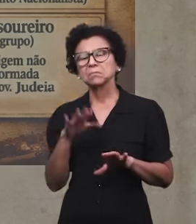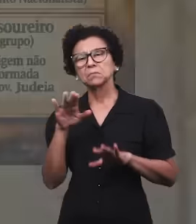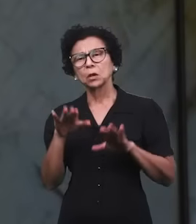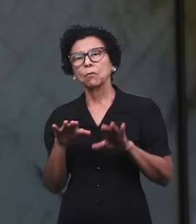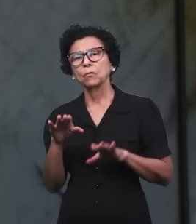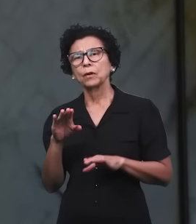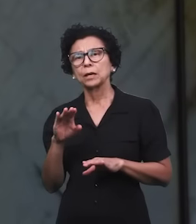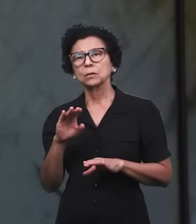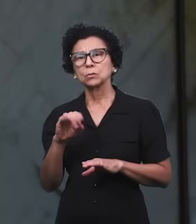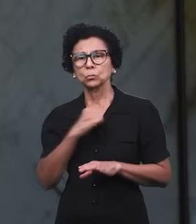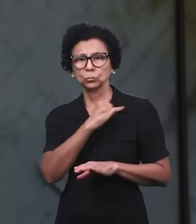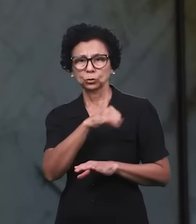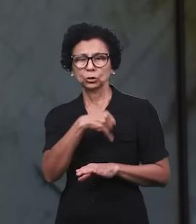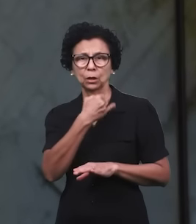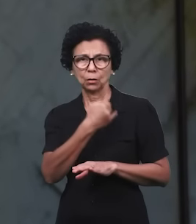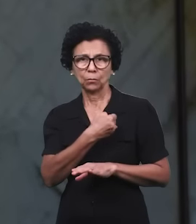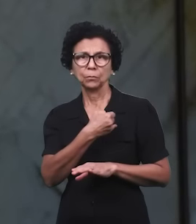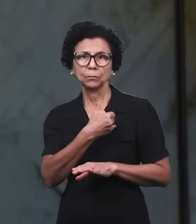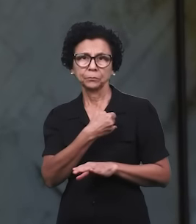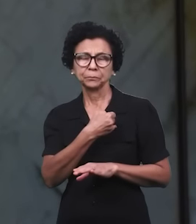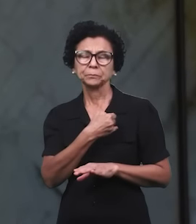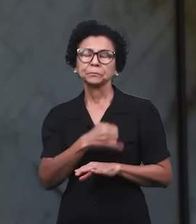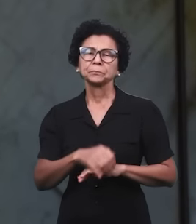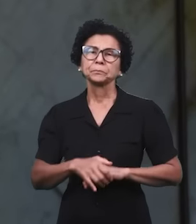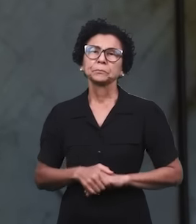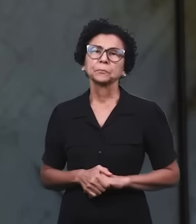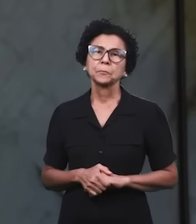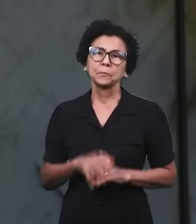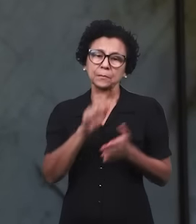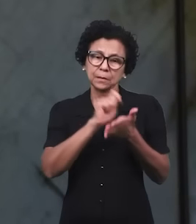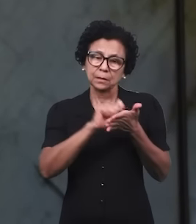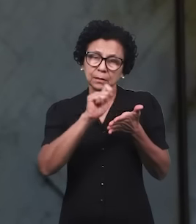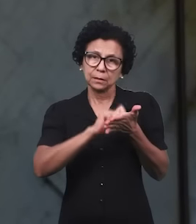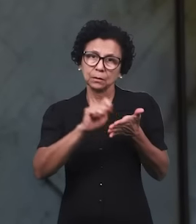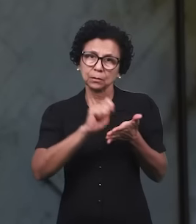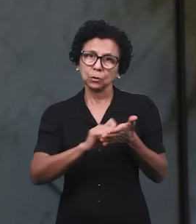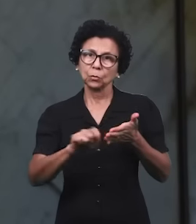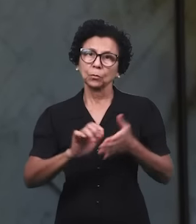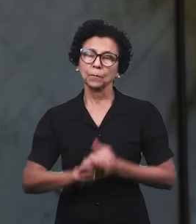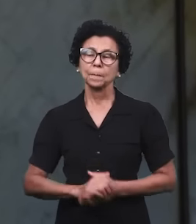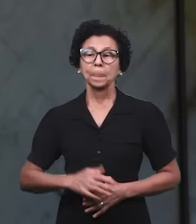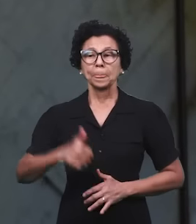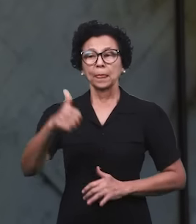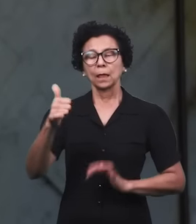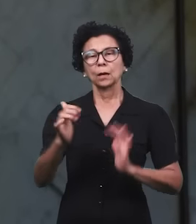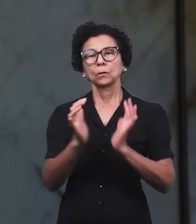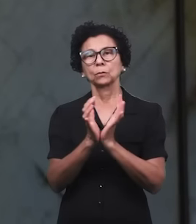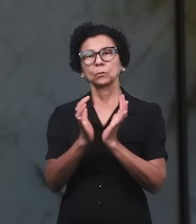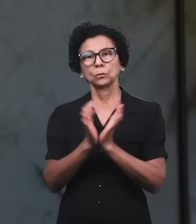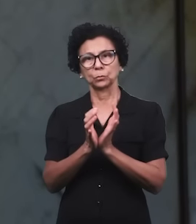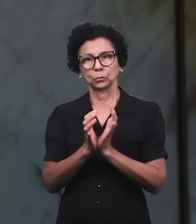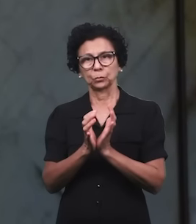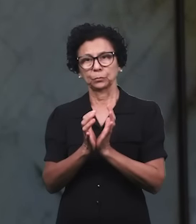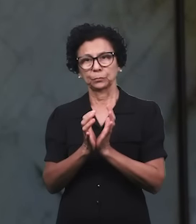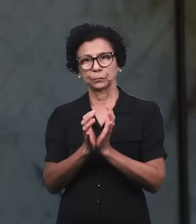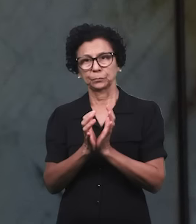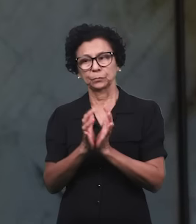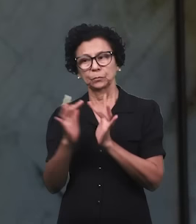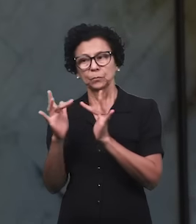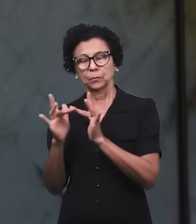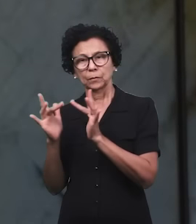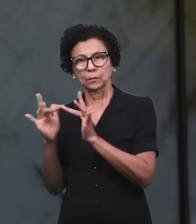Então, esse primeiro grupo tinha o seu primeiro contato com o Senhor